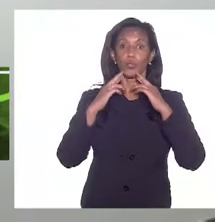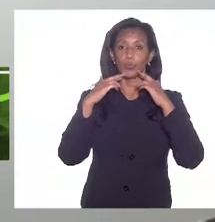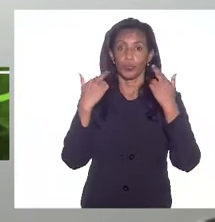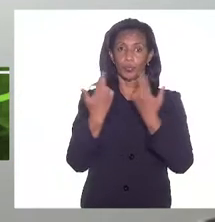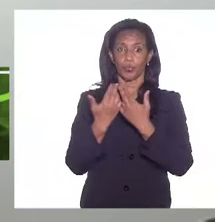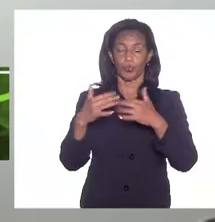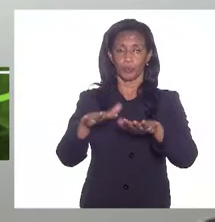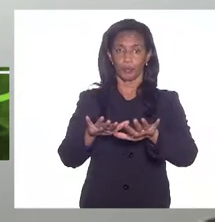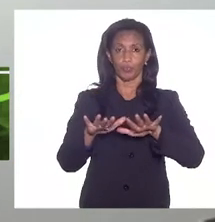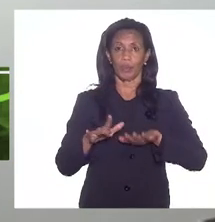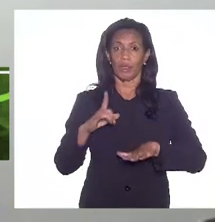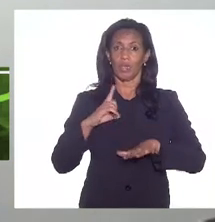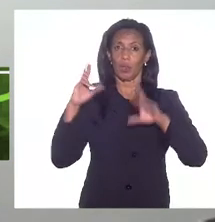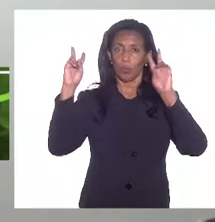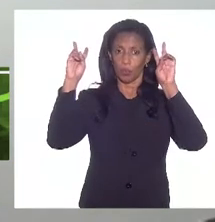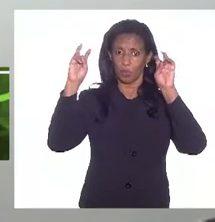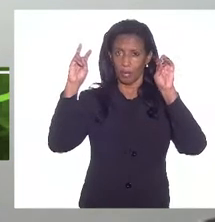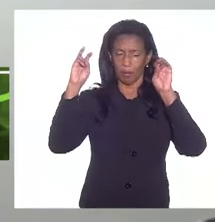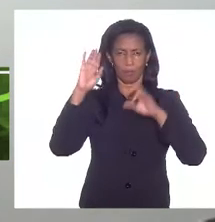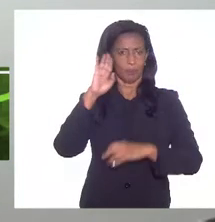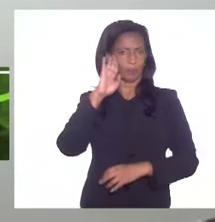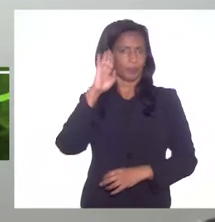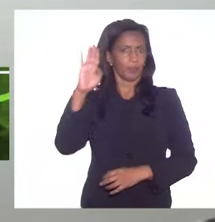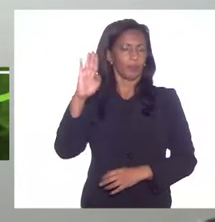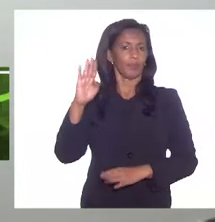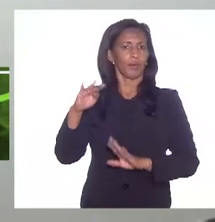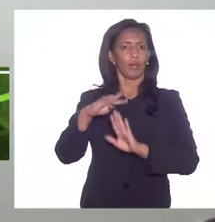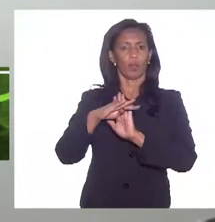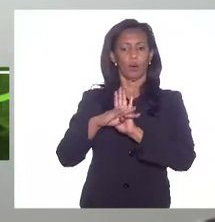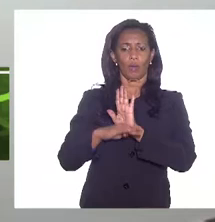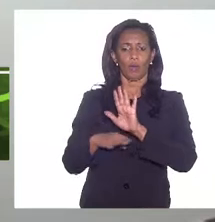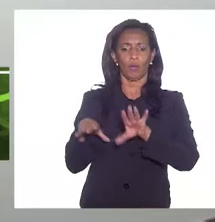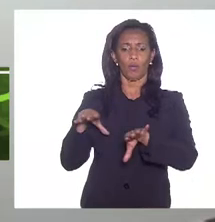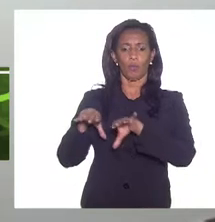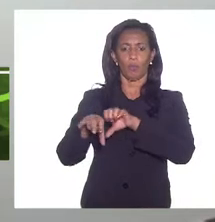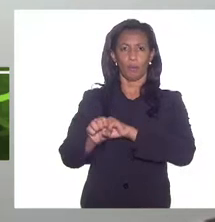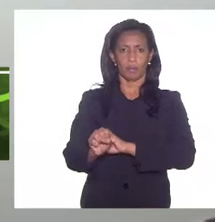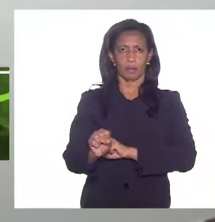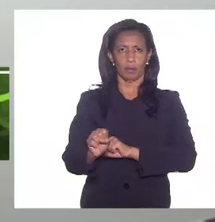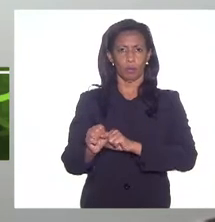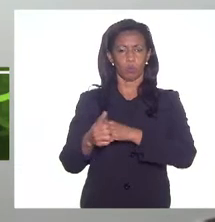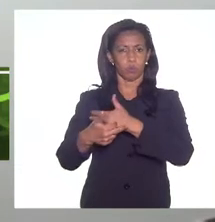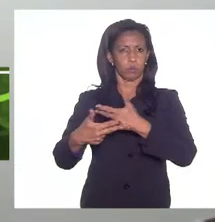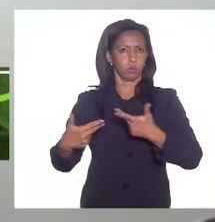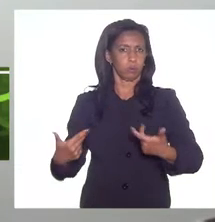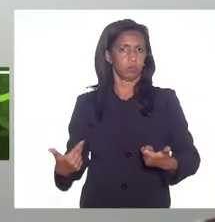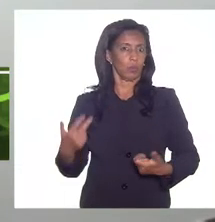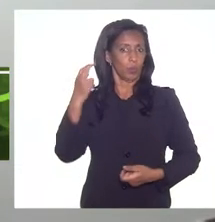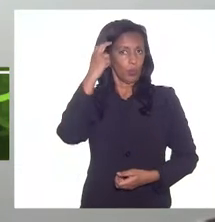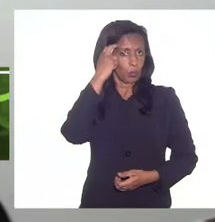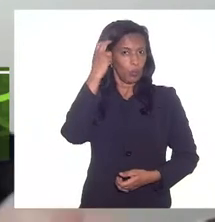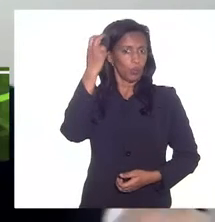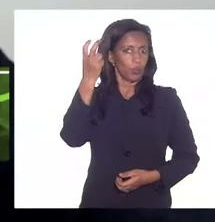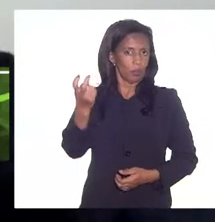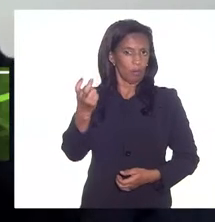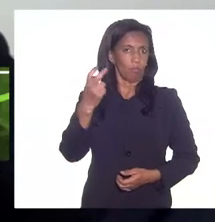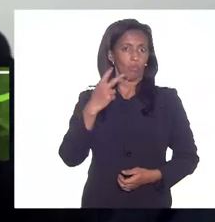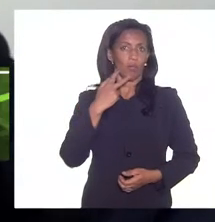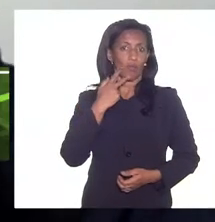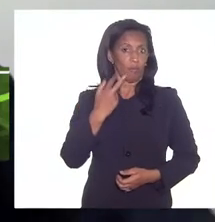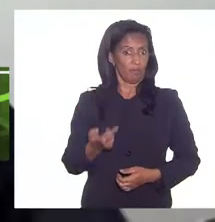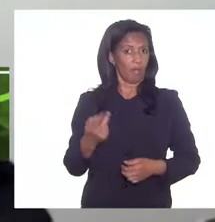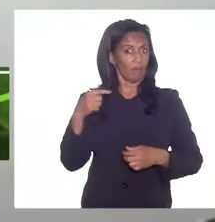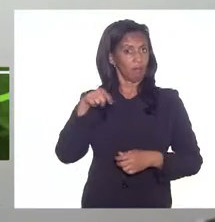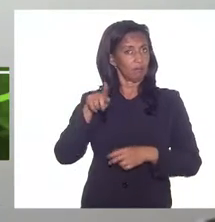tem como tema central o programa de formação e qualificação cultural. Vamos tratar desse